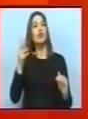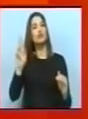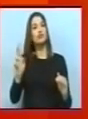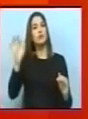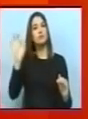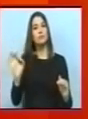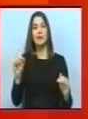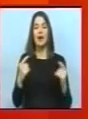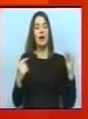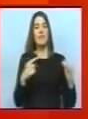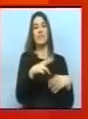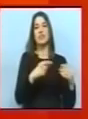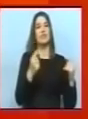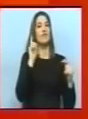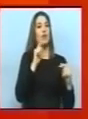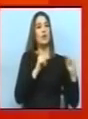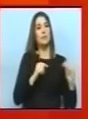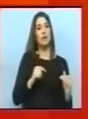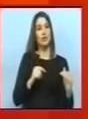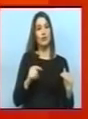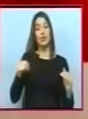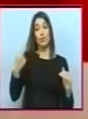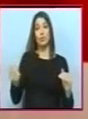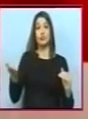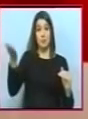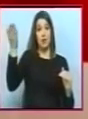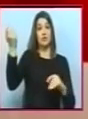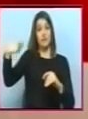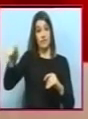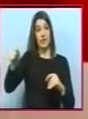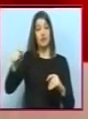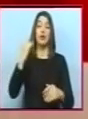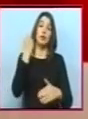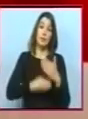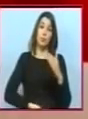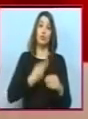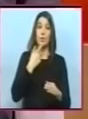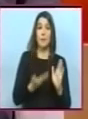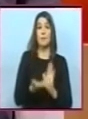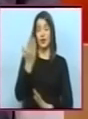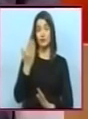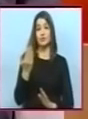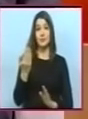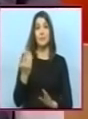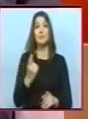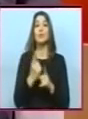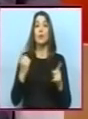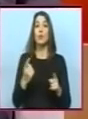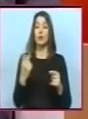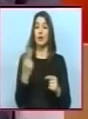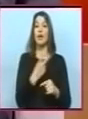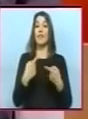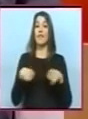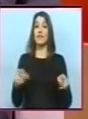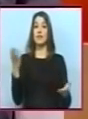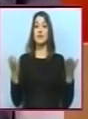bens. E, consequentemente, ter uma tributação em termos de mais-valia. E a mais-valia já tem um valor considerável, porque sobre esta diferença